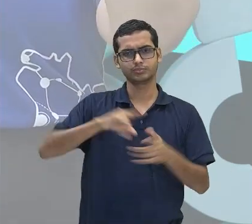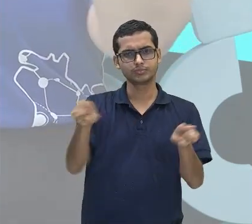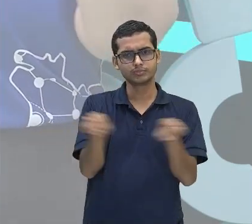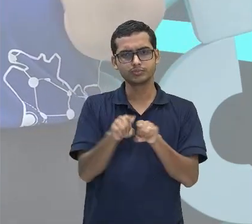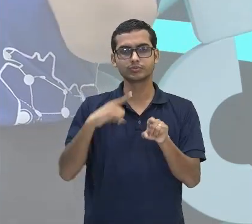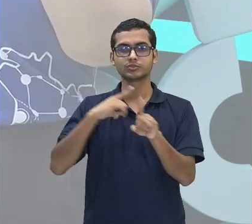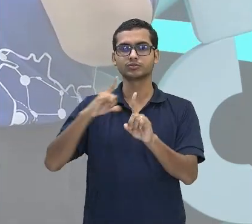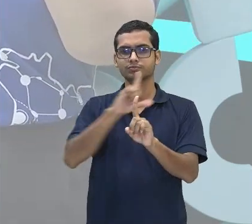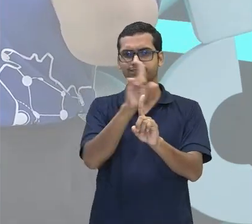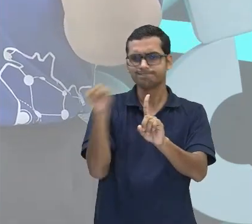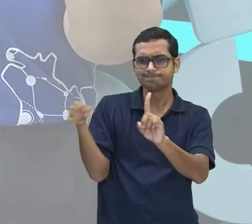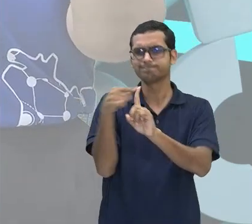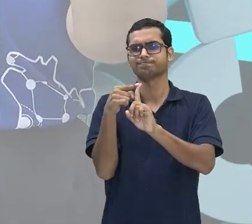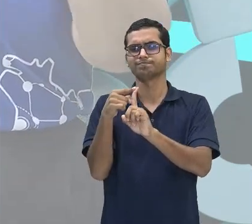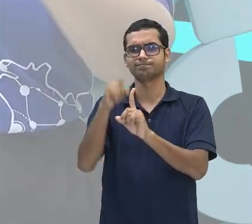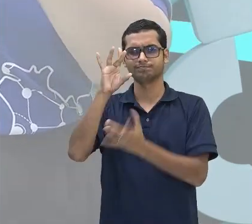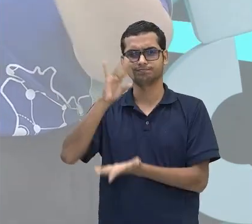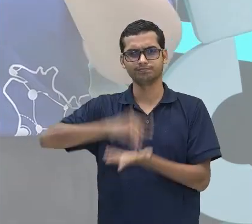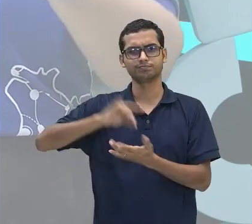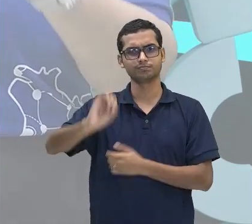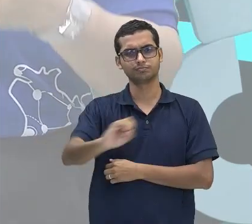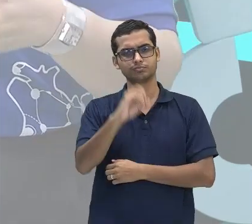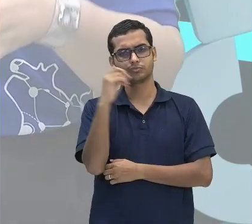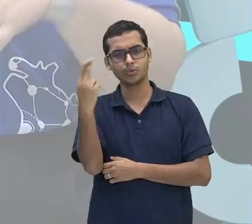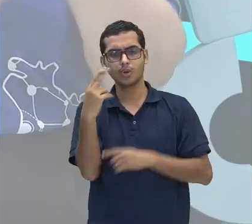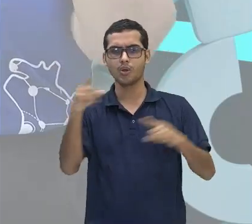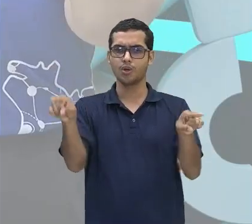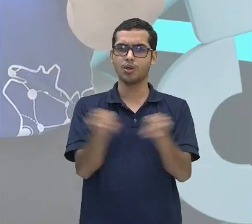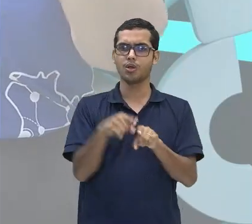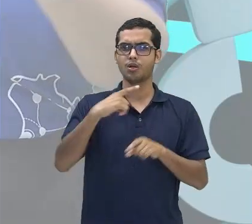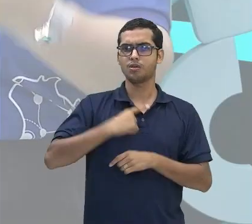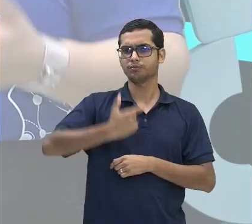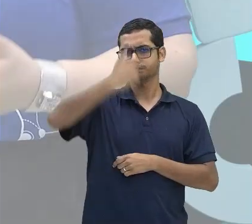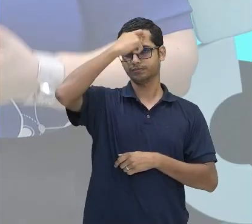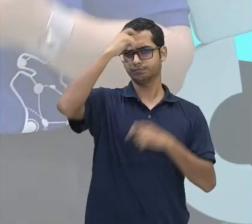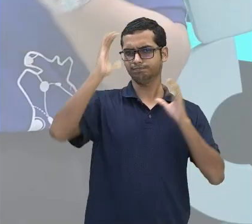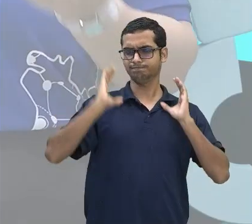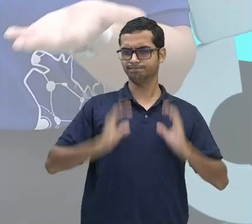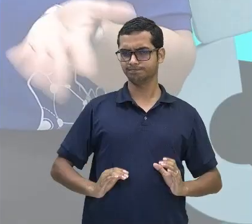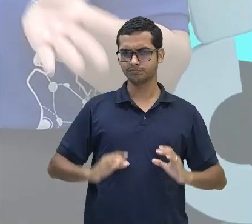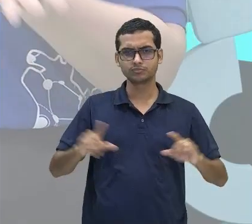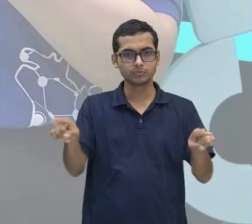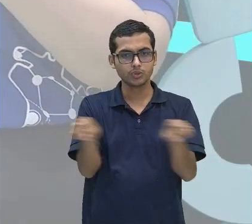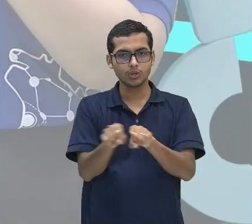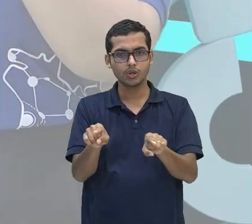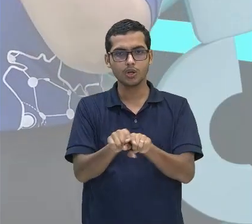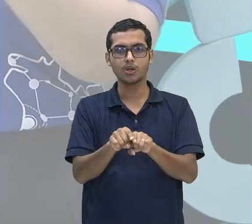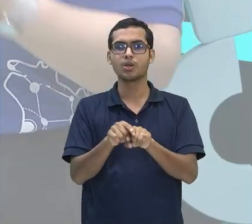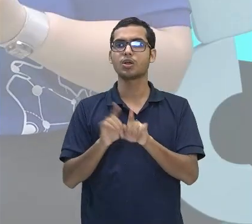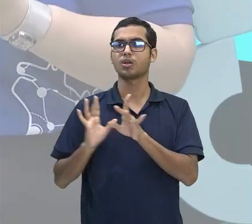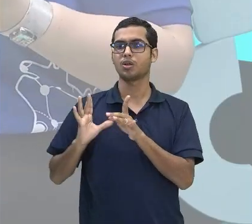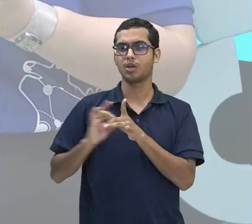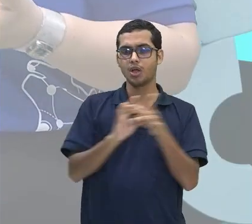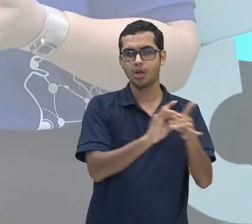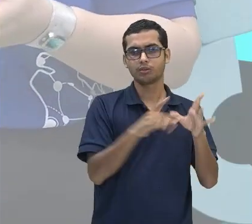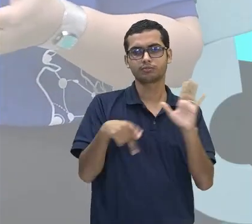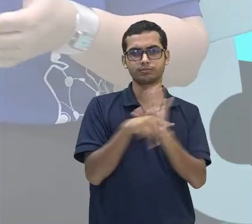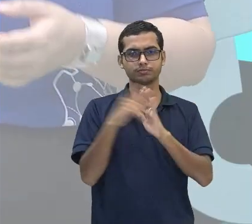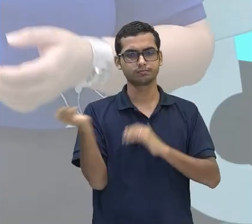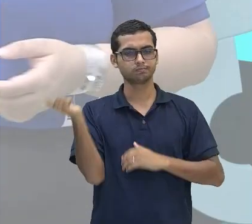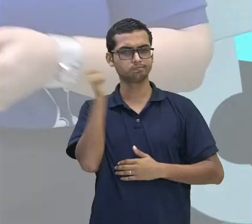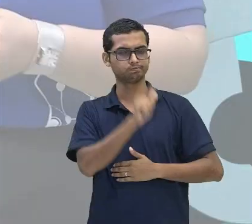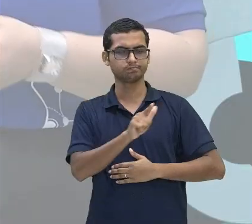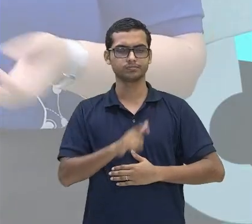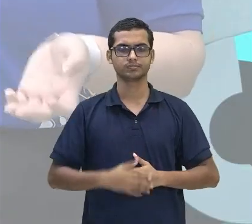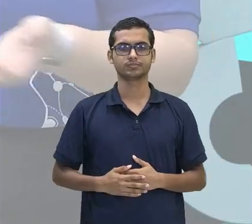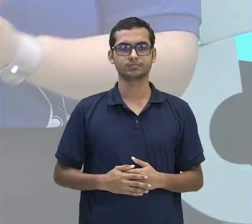aquele objeto ou, de repente, ter aquele comportamento, mudar a sua forma de se comportar.